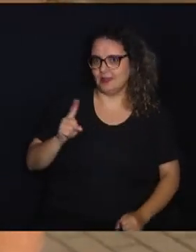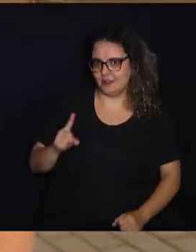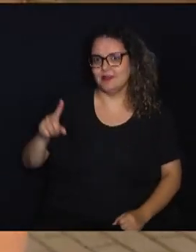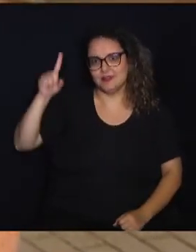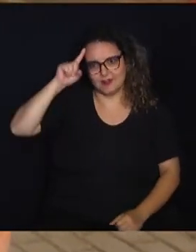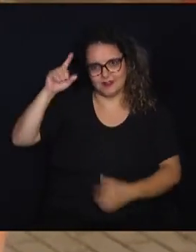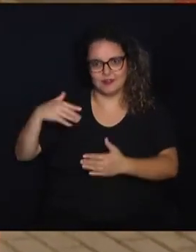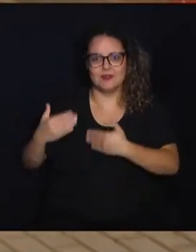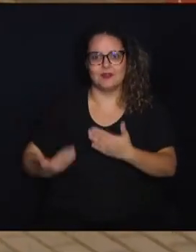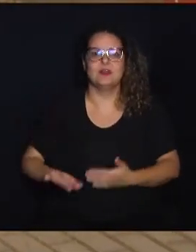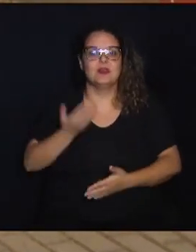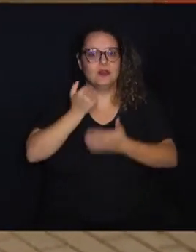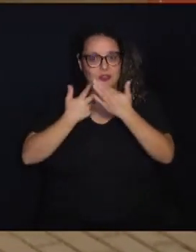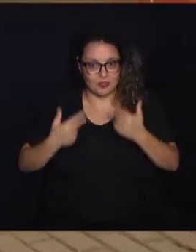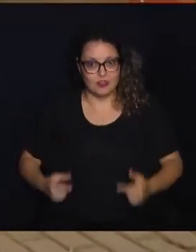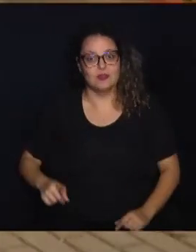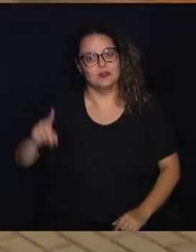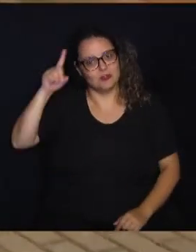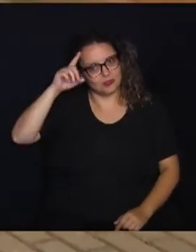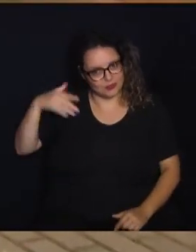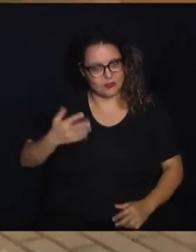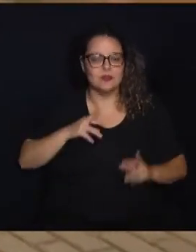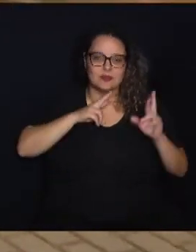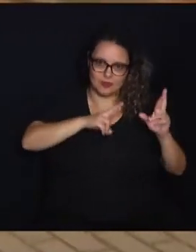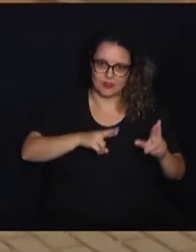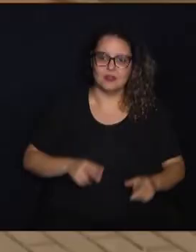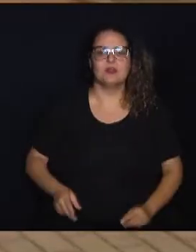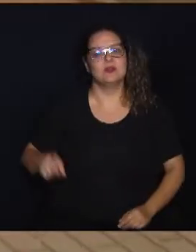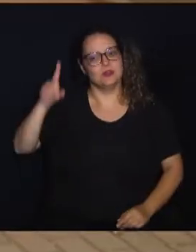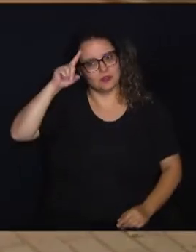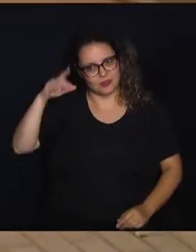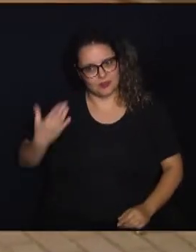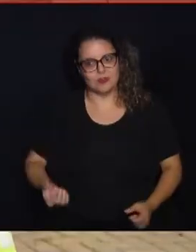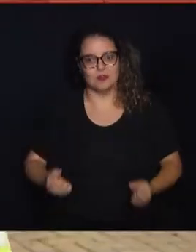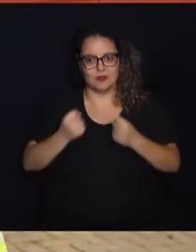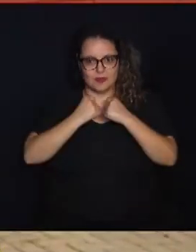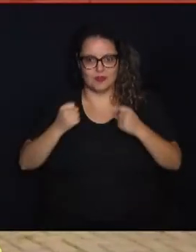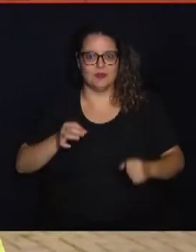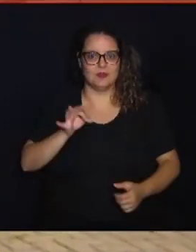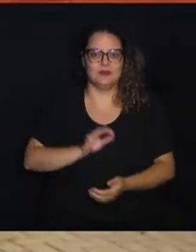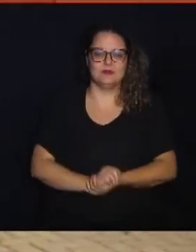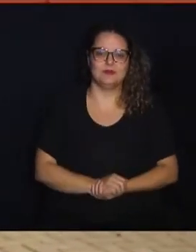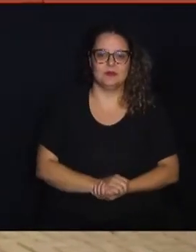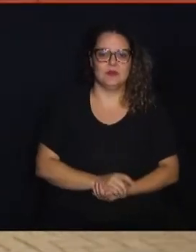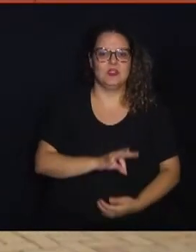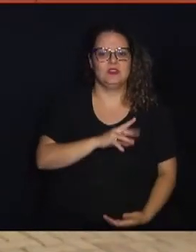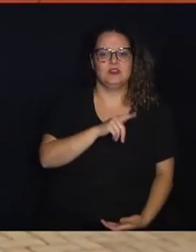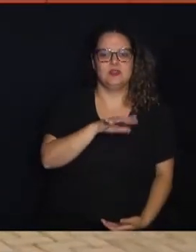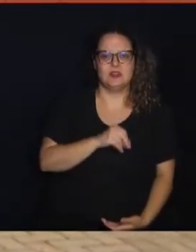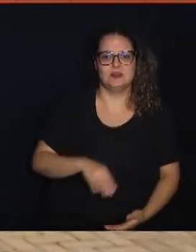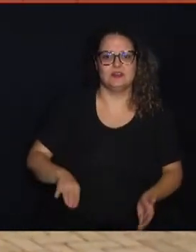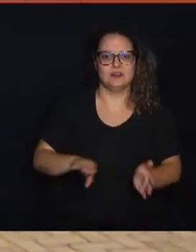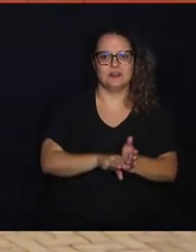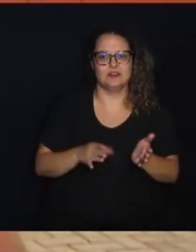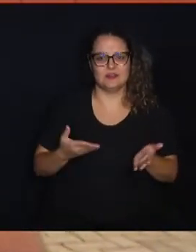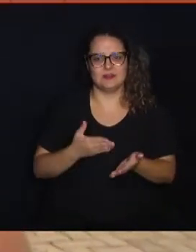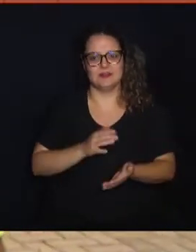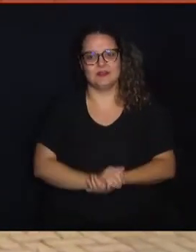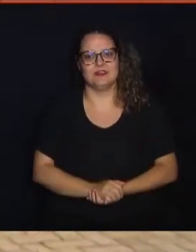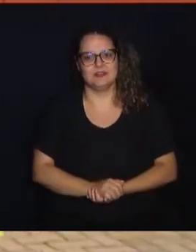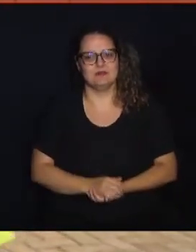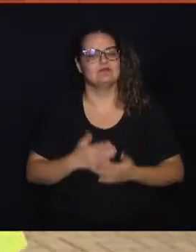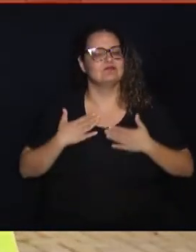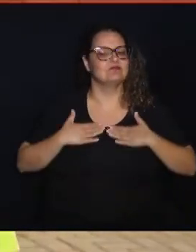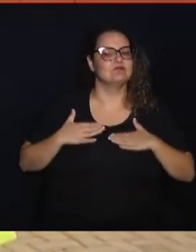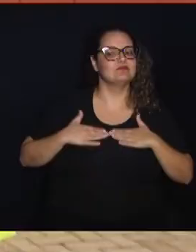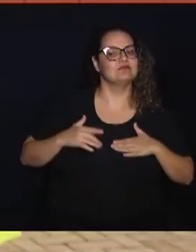dia a gente come, todo dia a gente dorme, então todo dia tem que fazer atividade física, com certeza. Tiago, tô vendo que você está chegando agora, meio